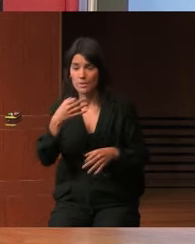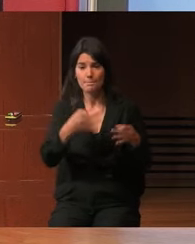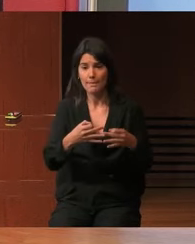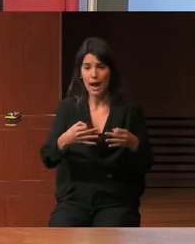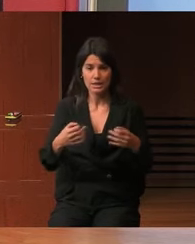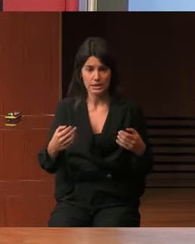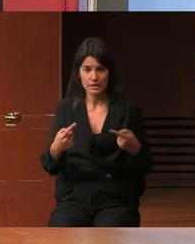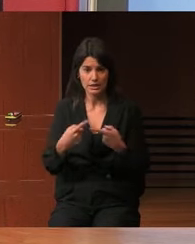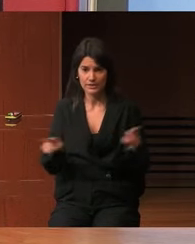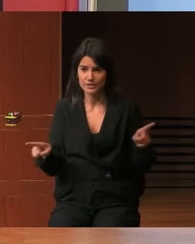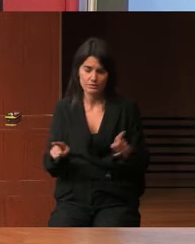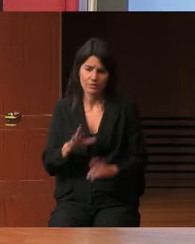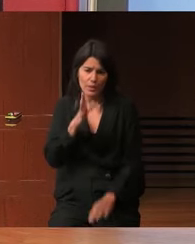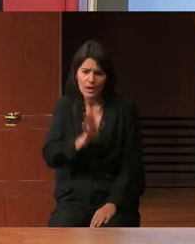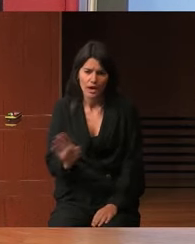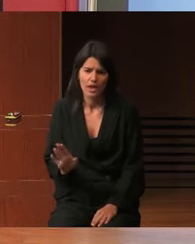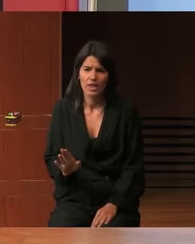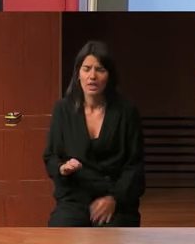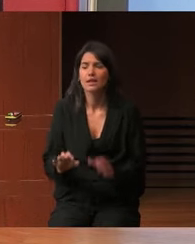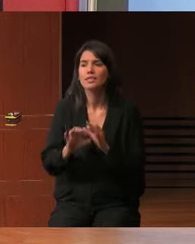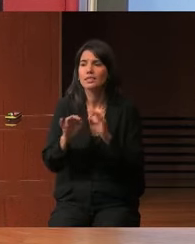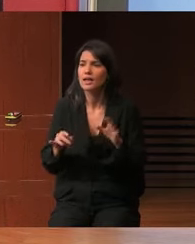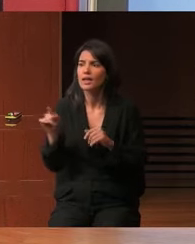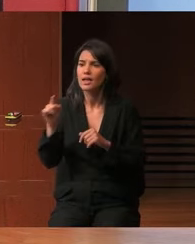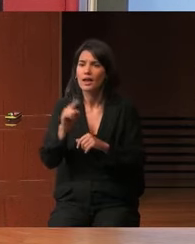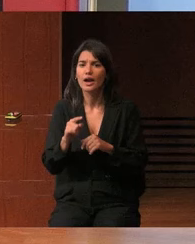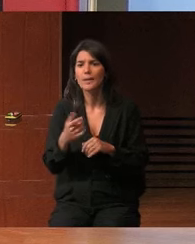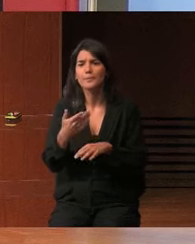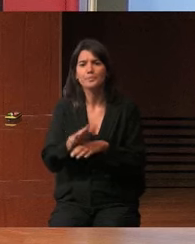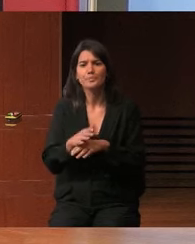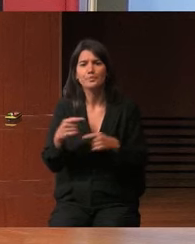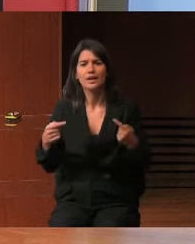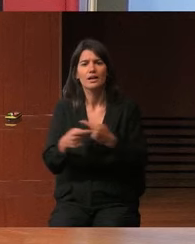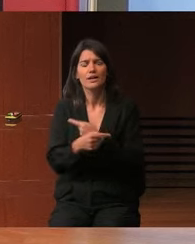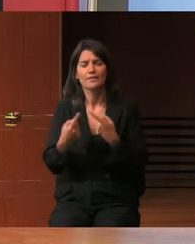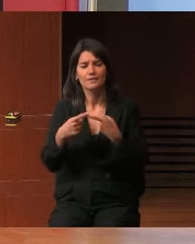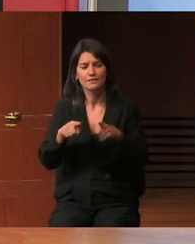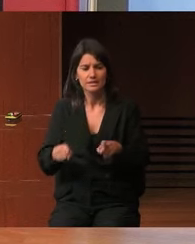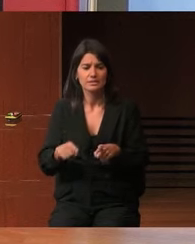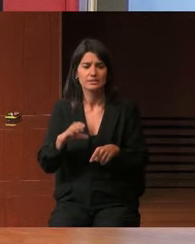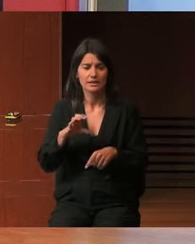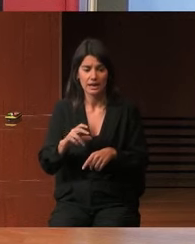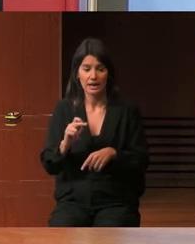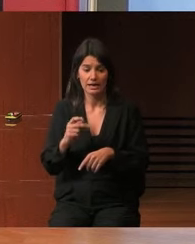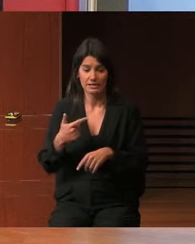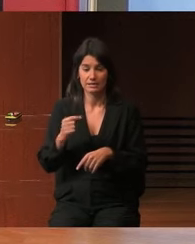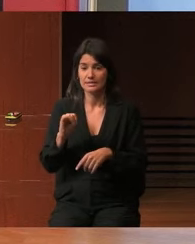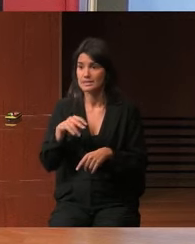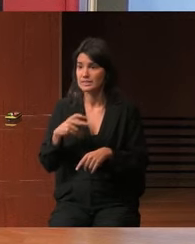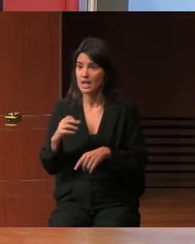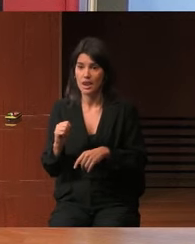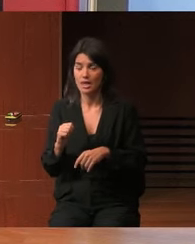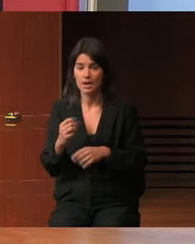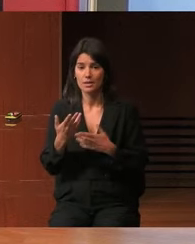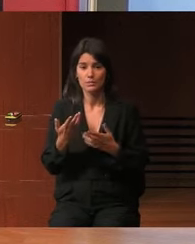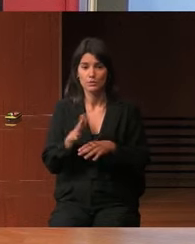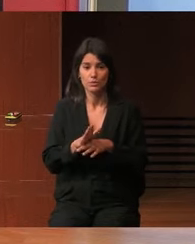funciona. Assim como as dicotomias cartesianas já não funcionam há muito tempo, não é? O humano e o